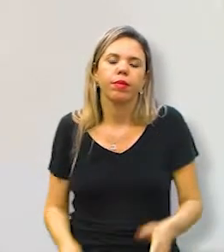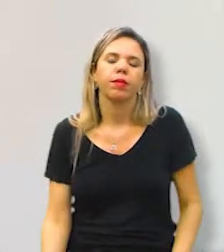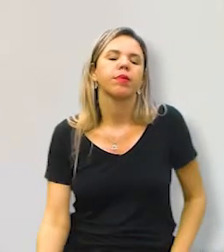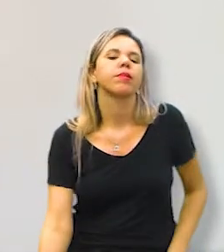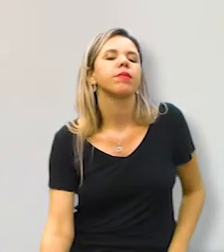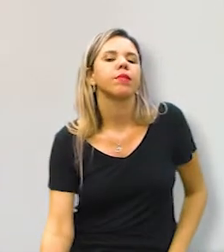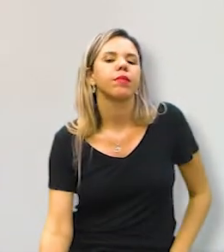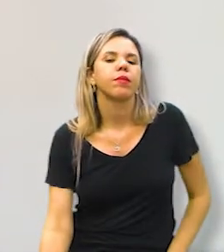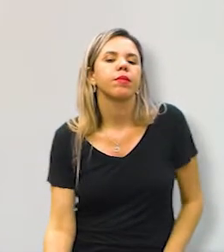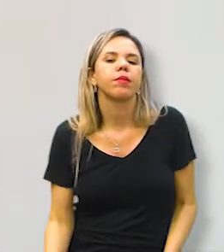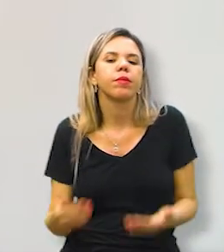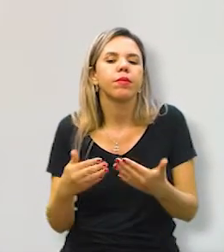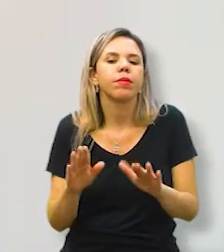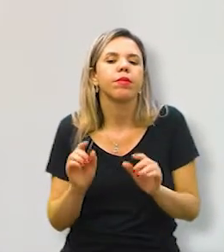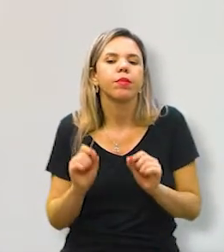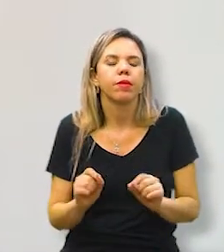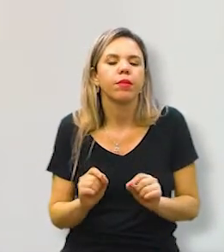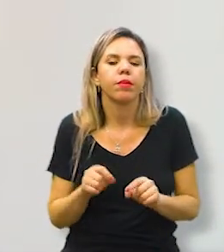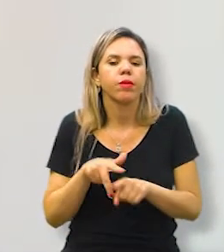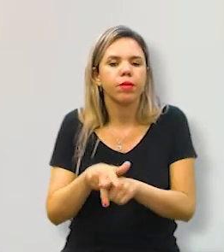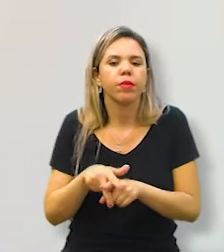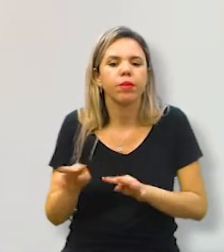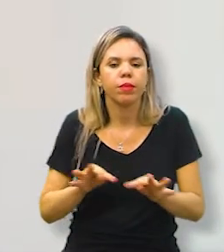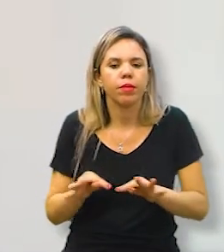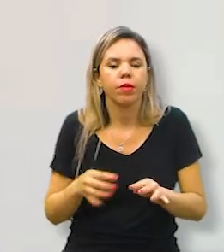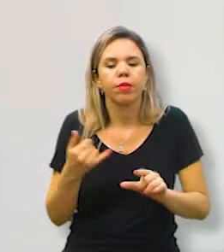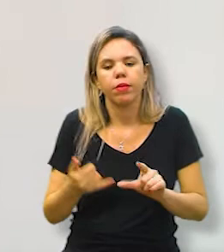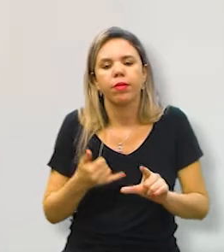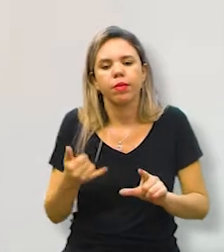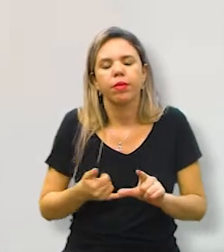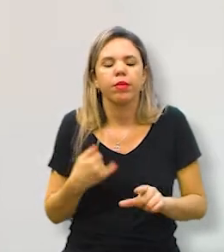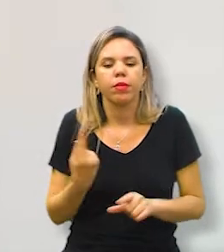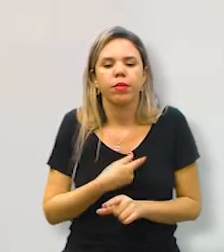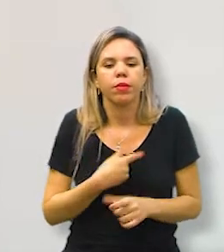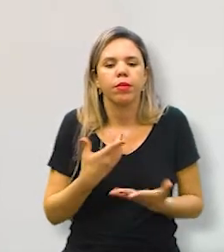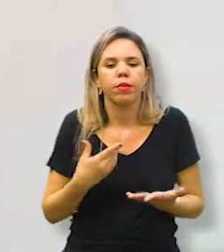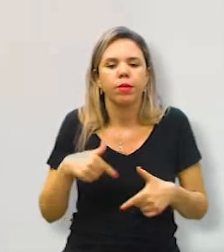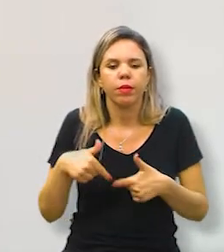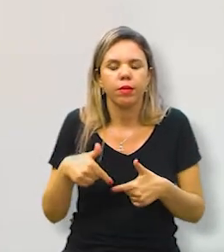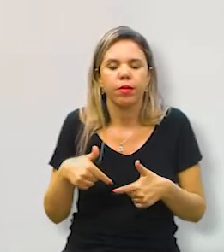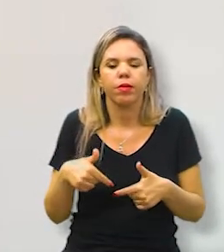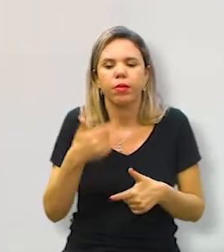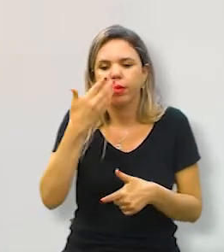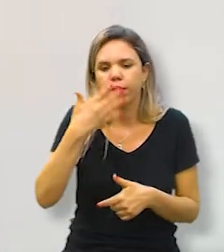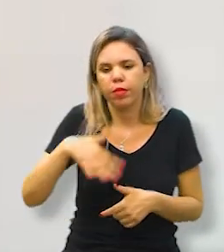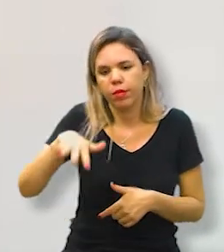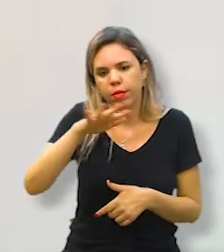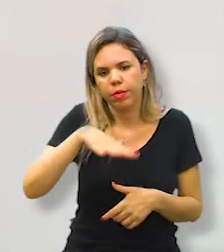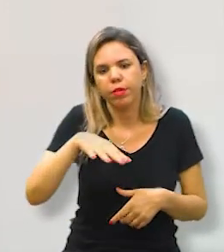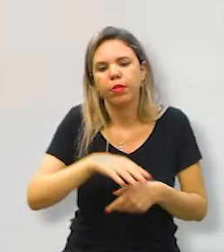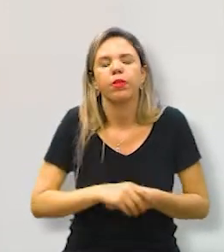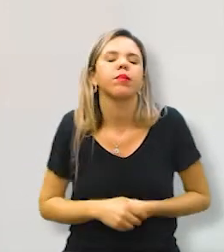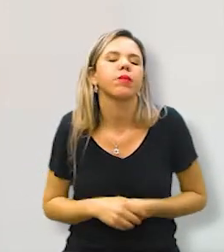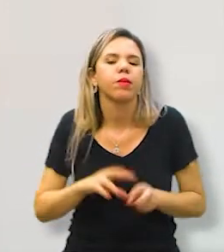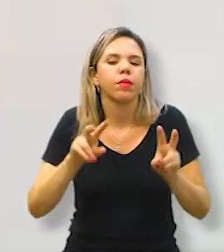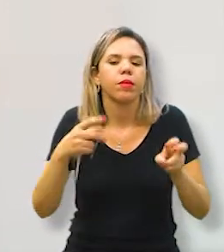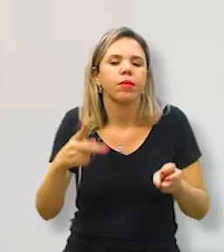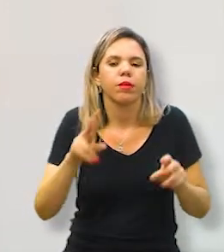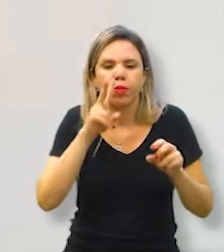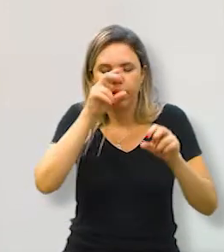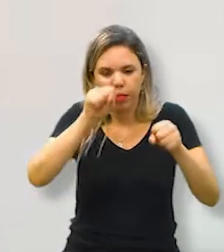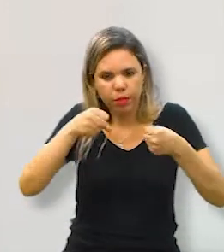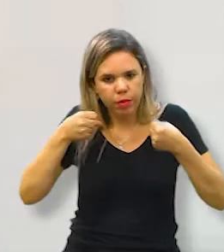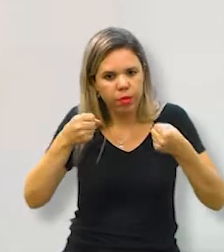sendo lançado de equitação lúdica, em que nós vamos trabalhar com essas crianças a sua força, o